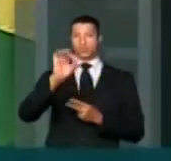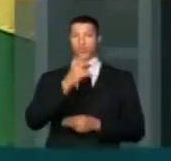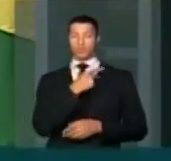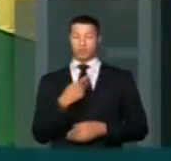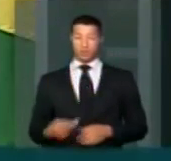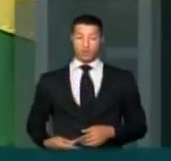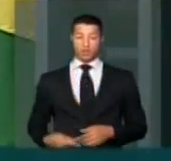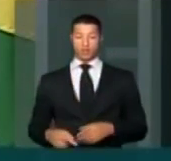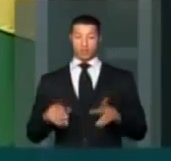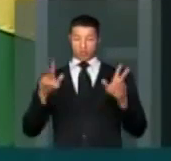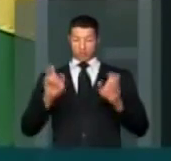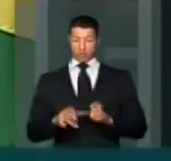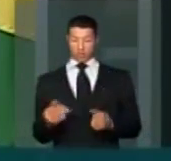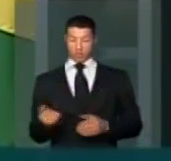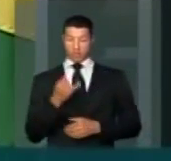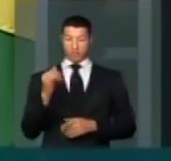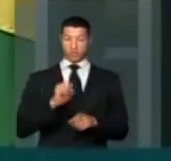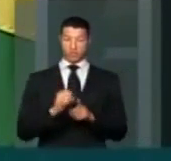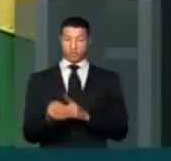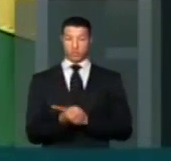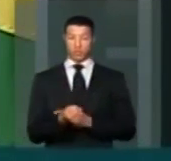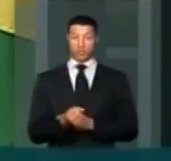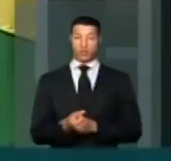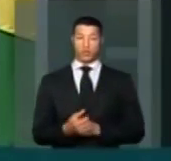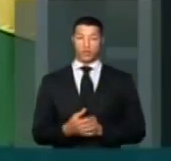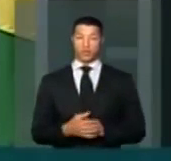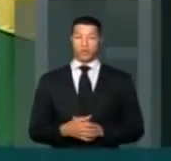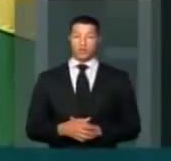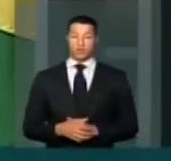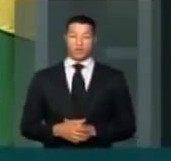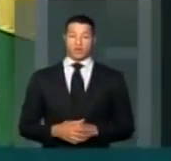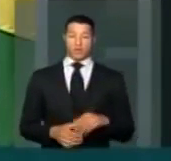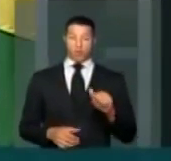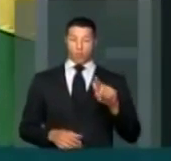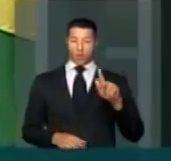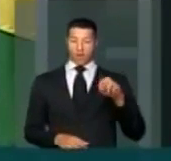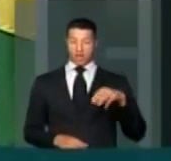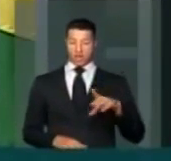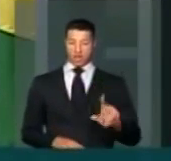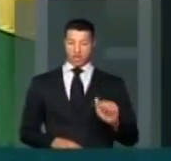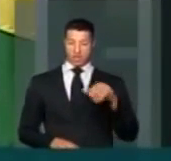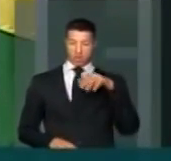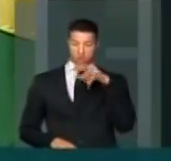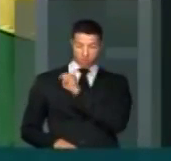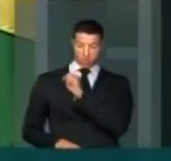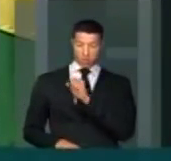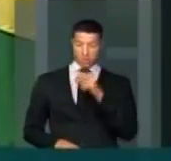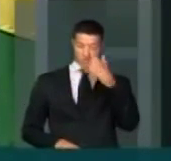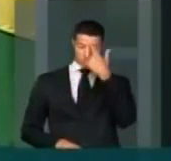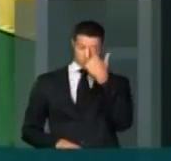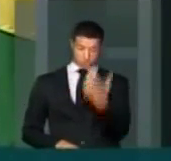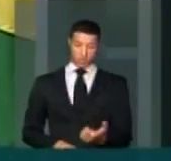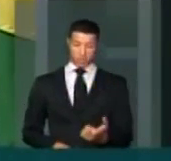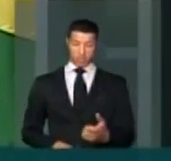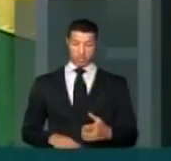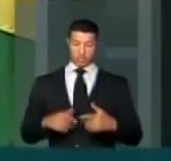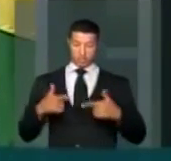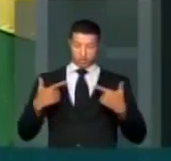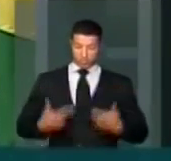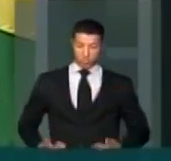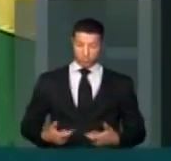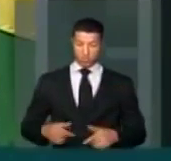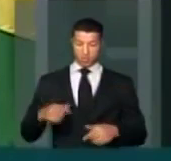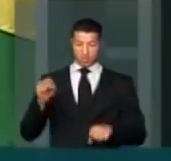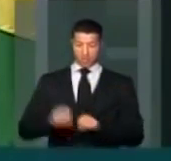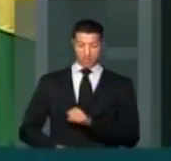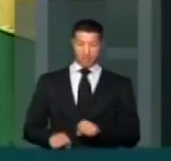presidencial, temas de relevância social configuram uma agenda de aflitiva urgência. Violência e criminalidade em